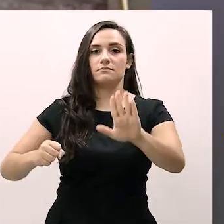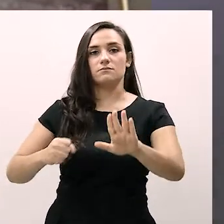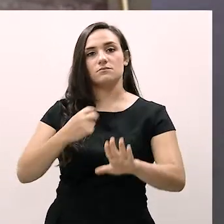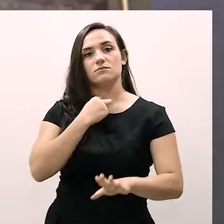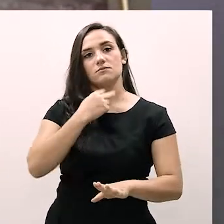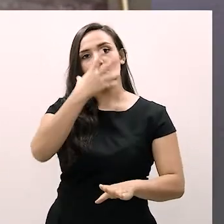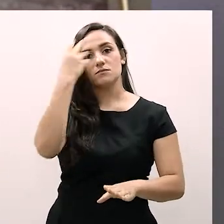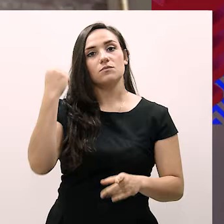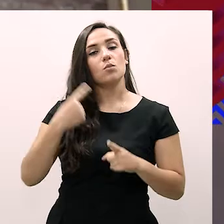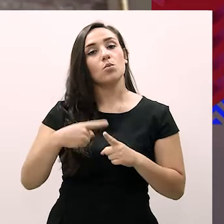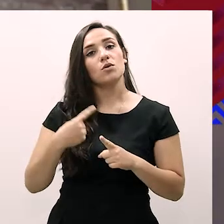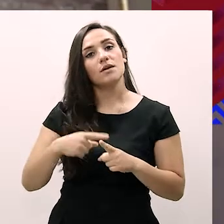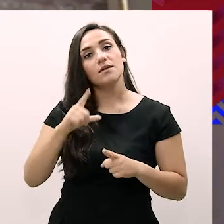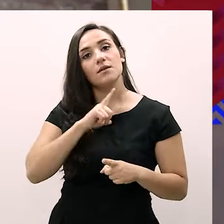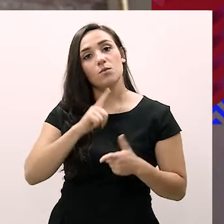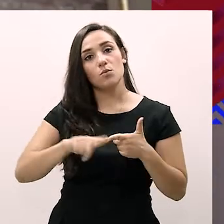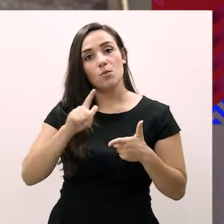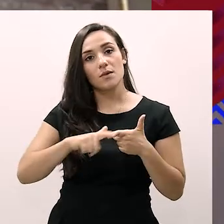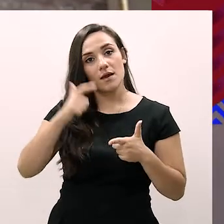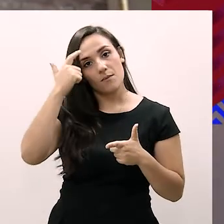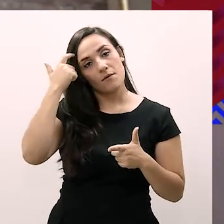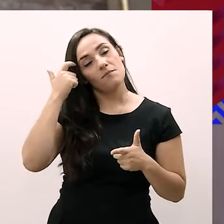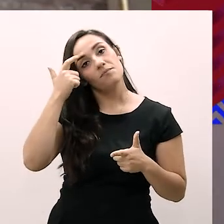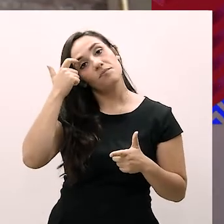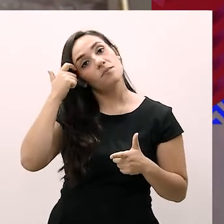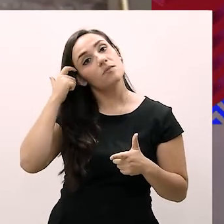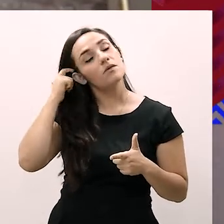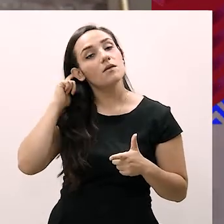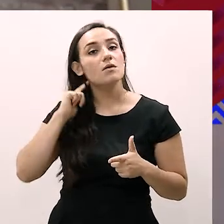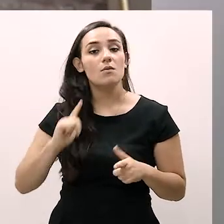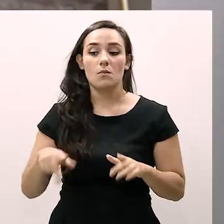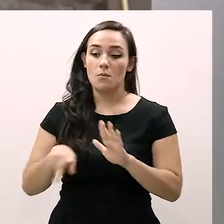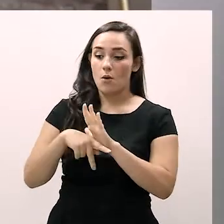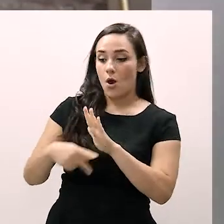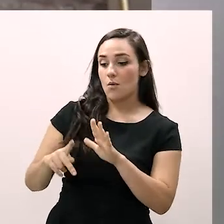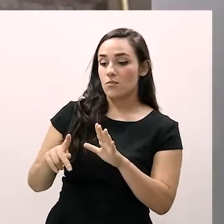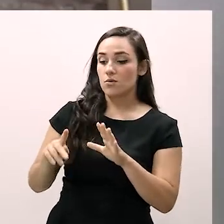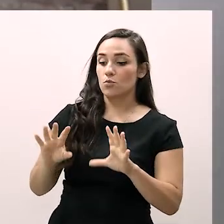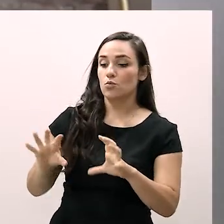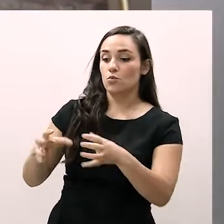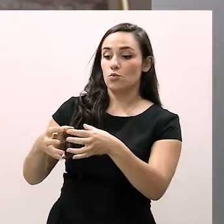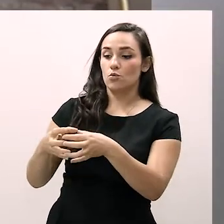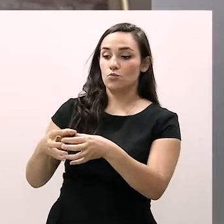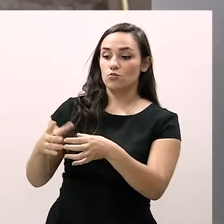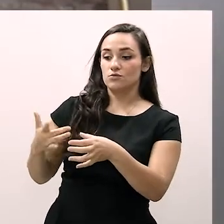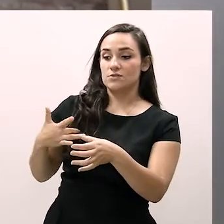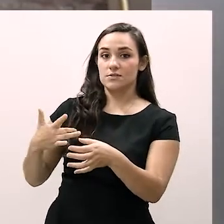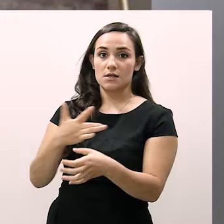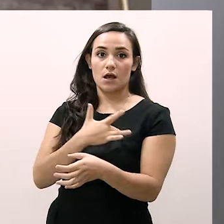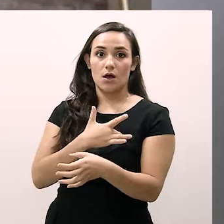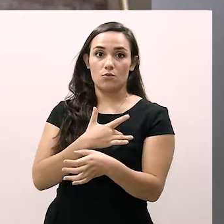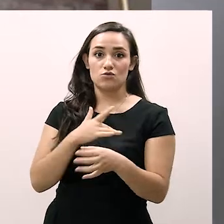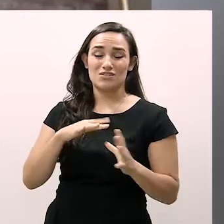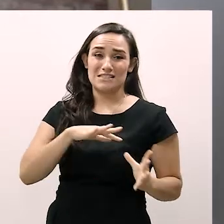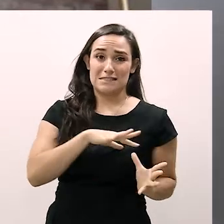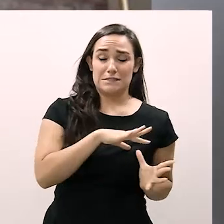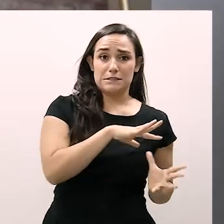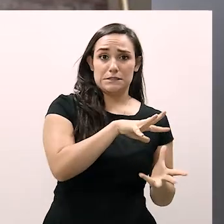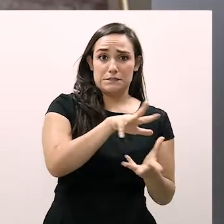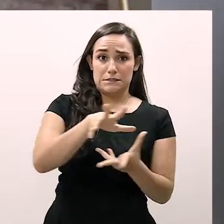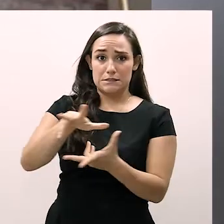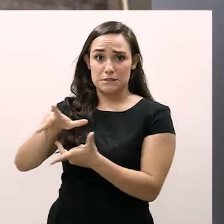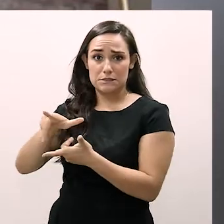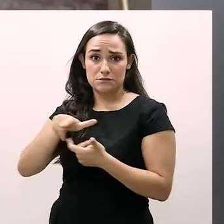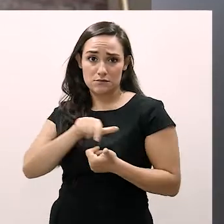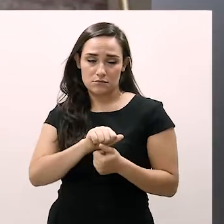pelas organizações, pelos organismos de saúde internacionais, tanto pela Organização Mundial de Saúde como pelo Ministério da